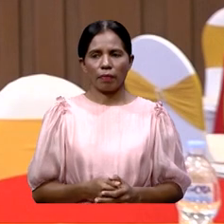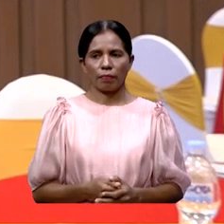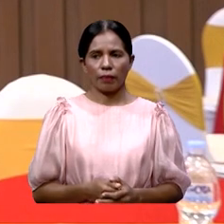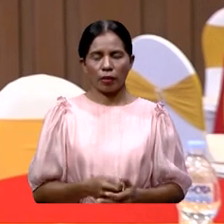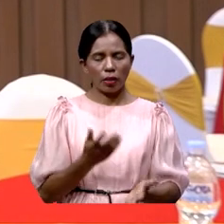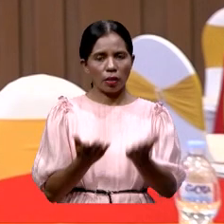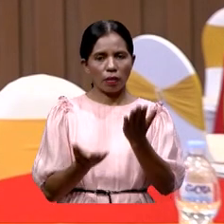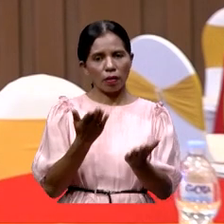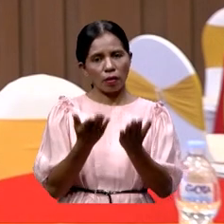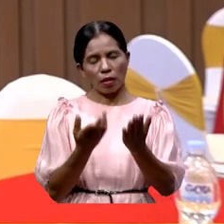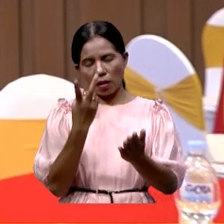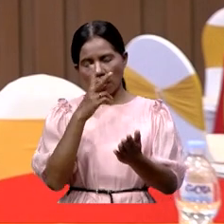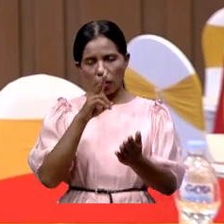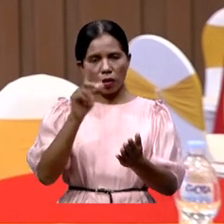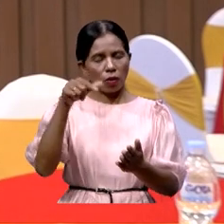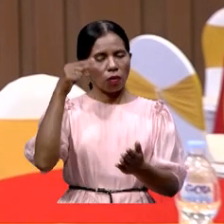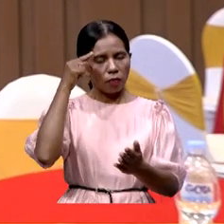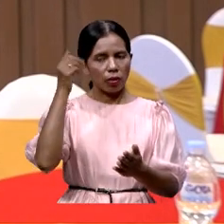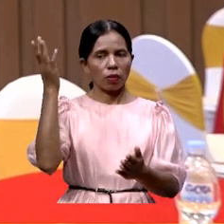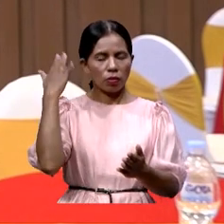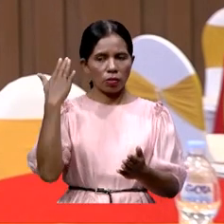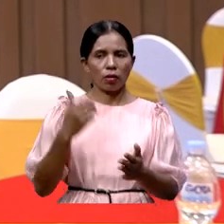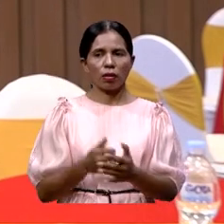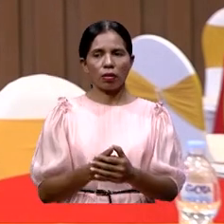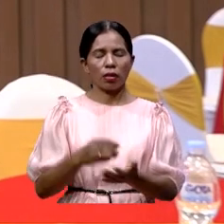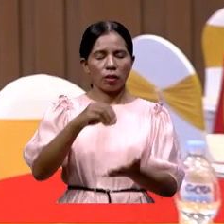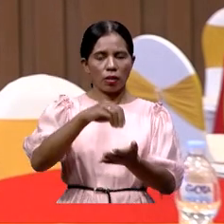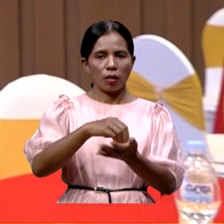2011-2030, o governo anterior de Hanon de Lima,